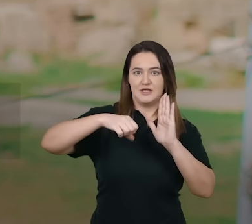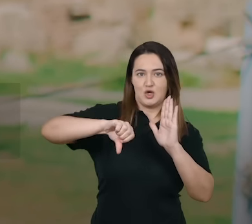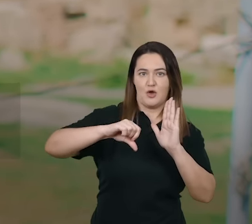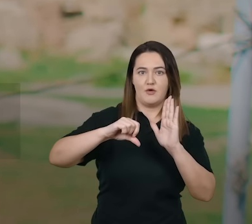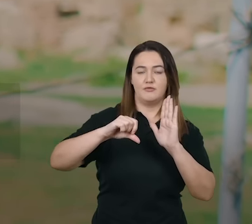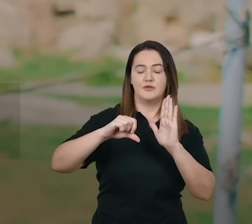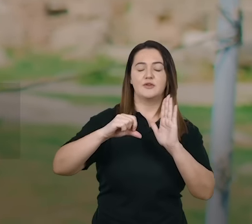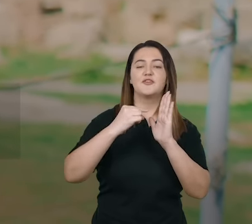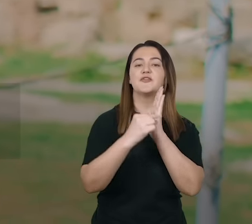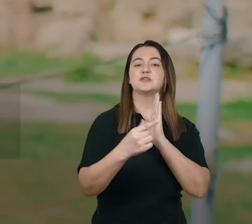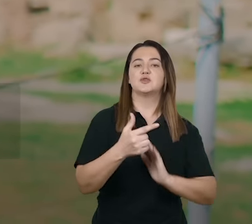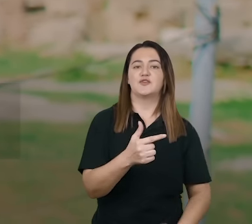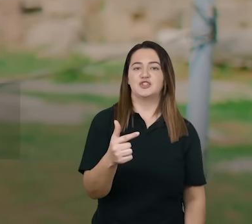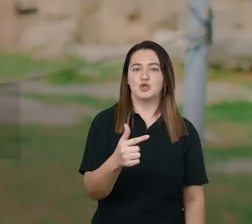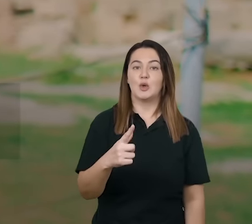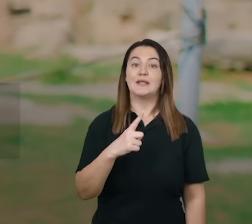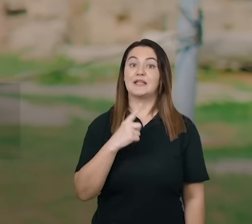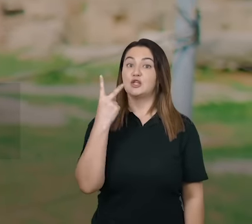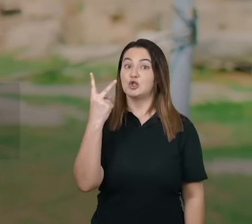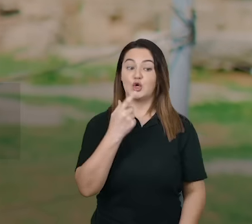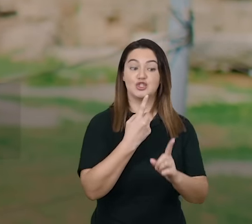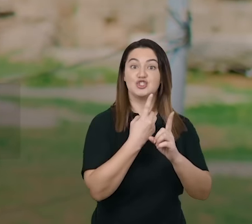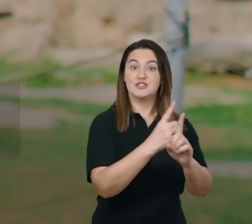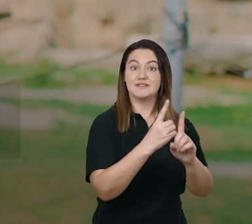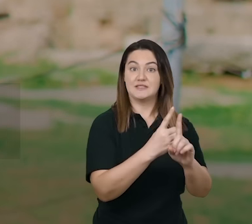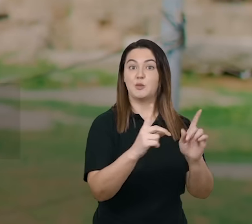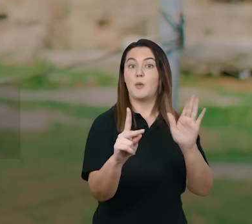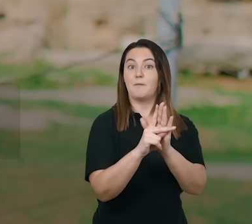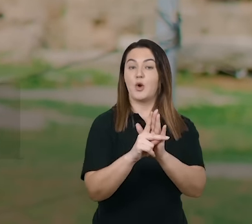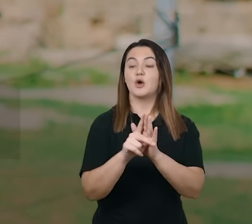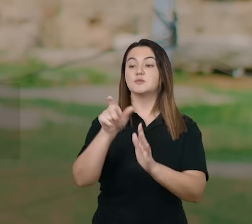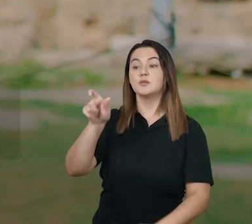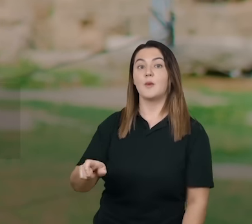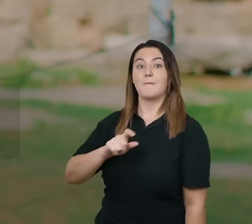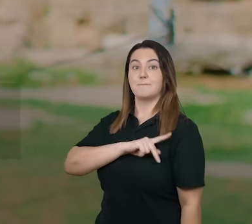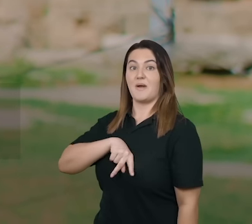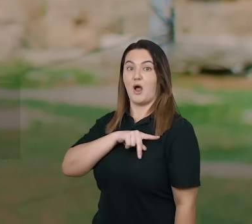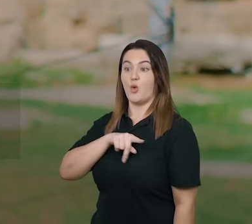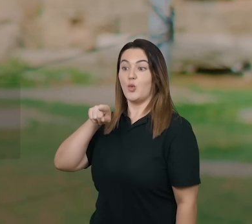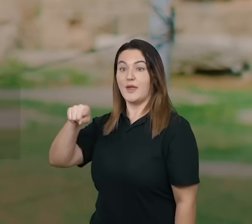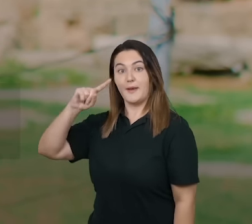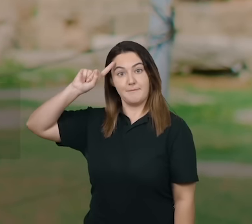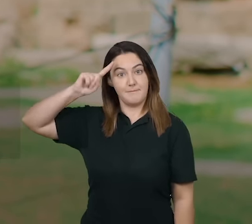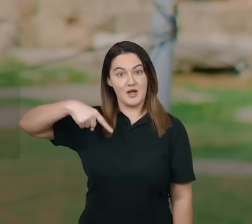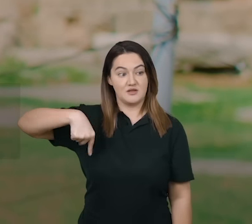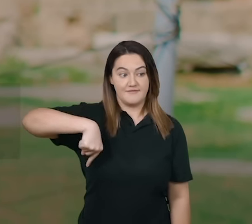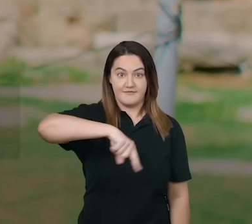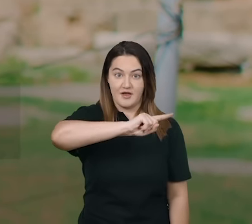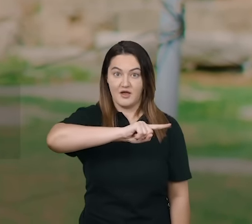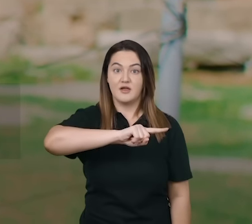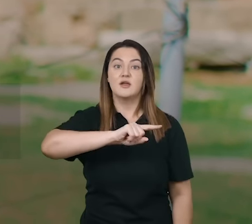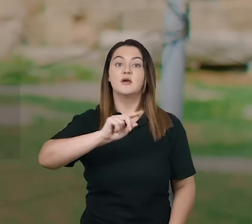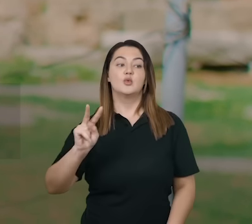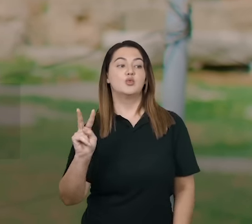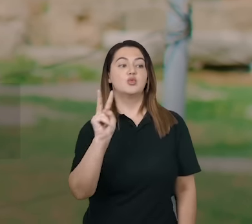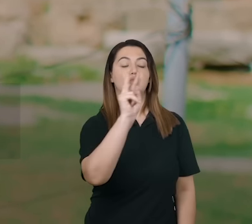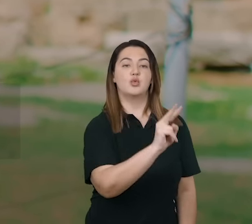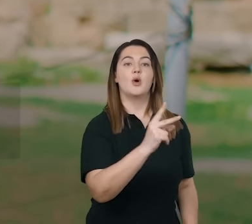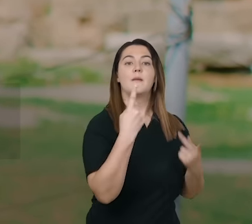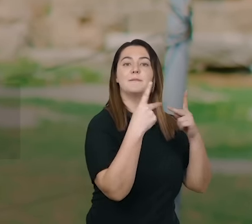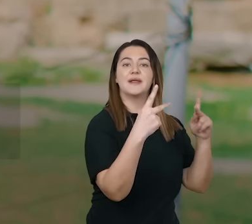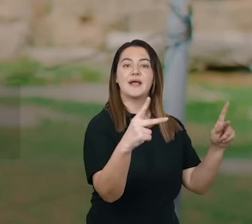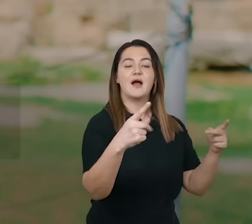ali são mencionados 2 discípulos do apóstolo Paulo, que ele envia à Macedônia depois do trabalho que ele fez aqui em